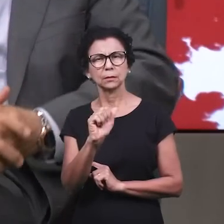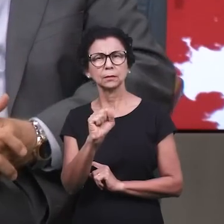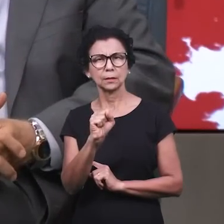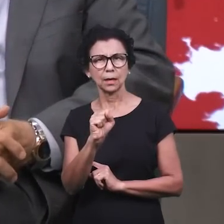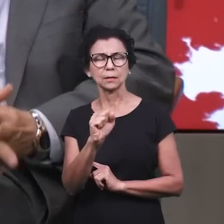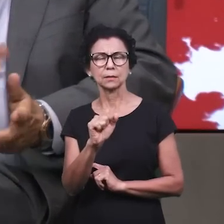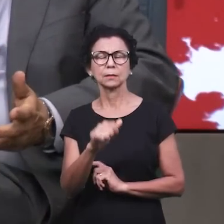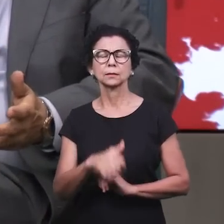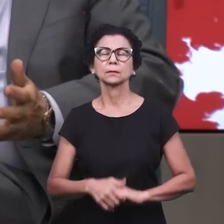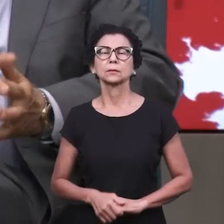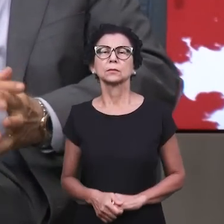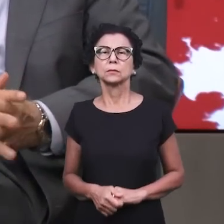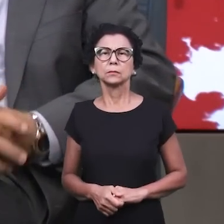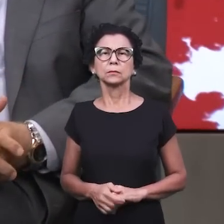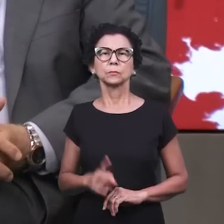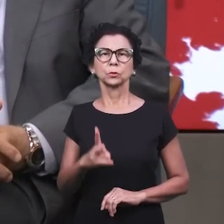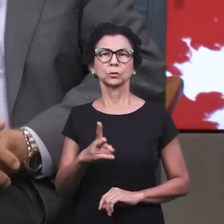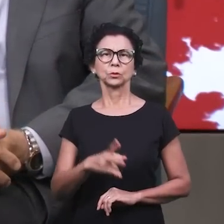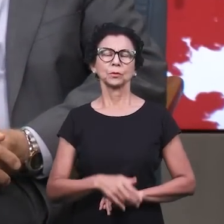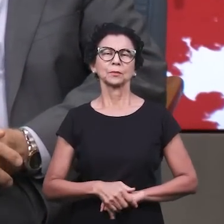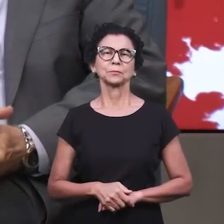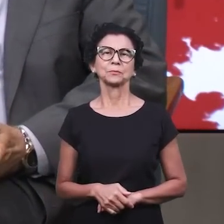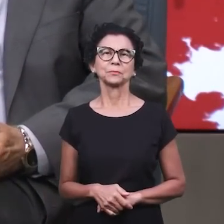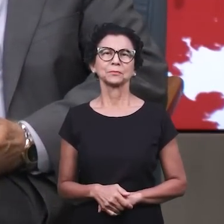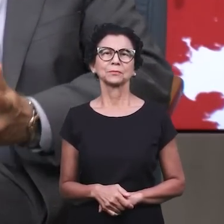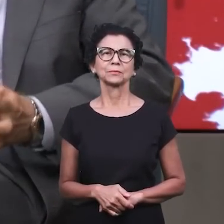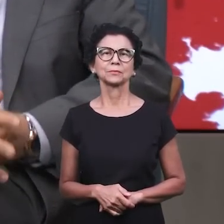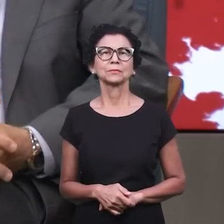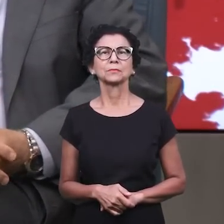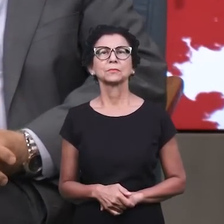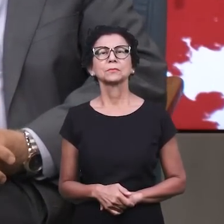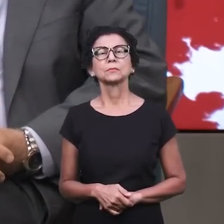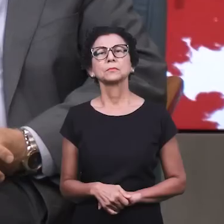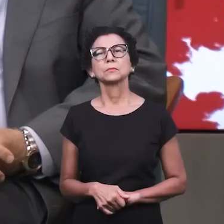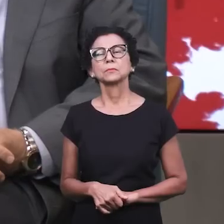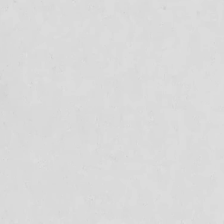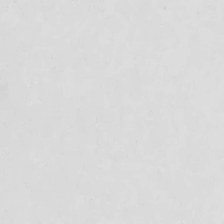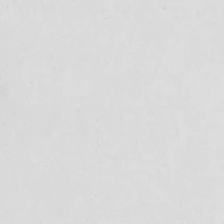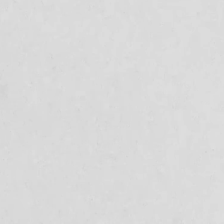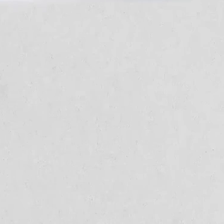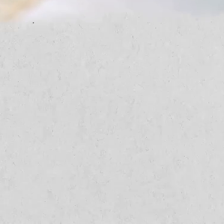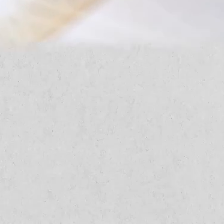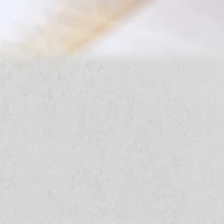recursos da graça. Nós vamos continuar com esse mesmo assunto, mas depois da vinheta.